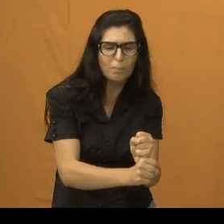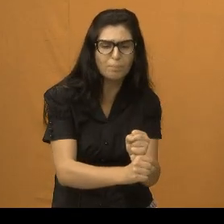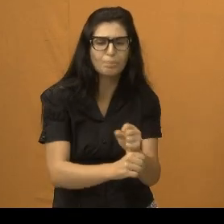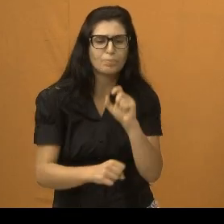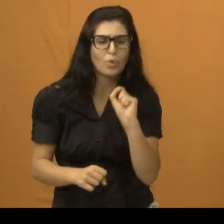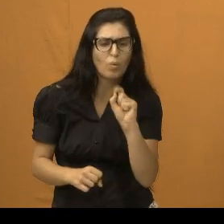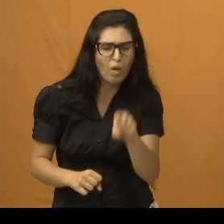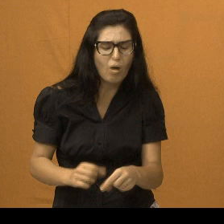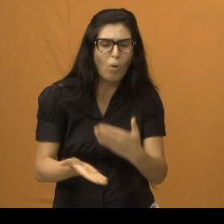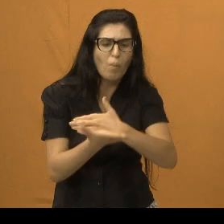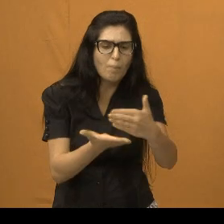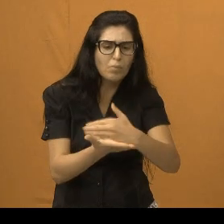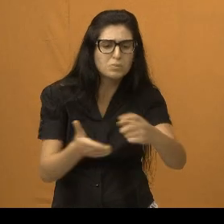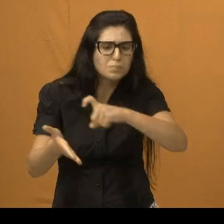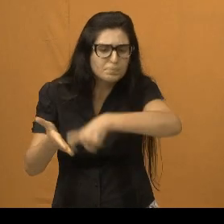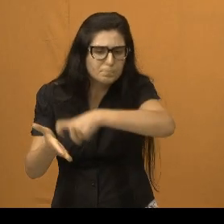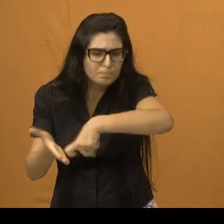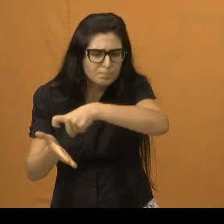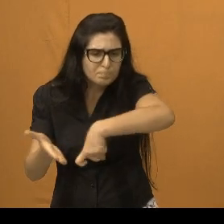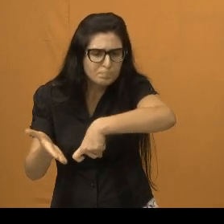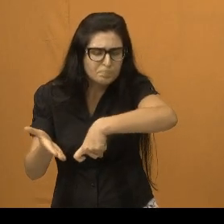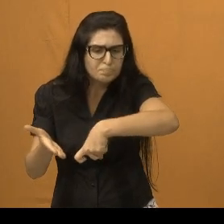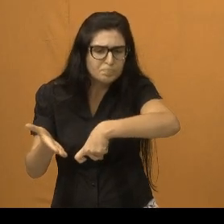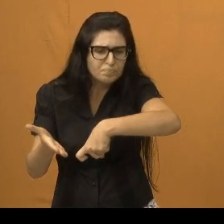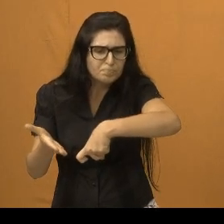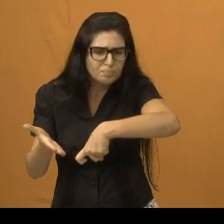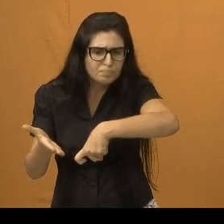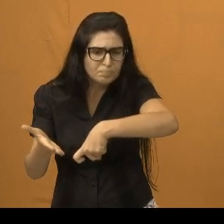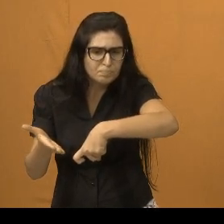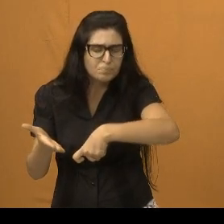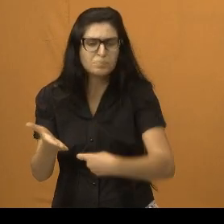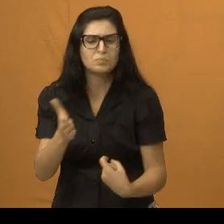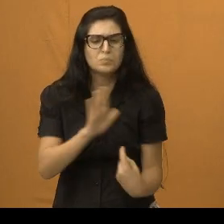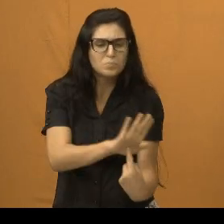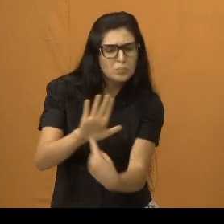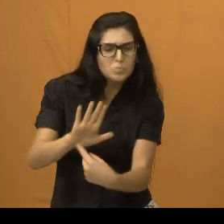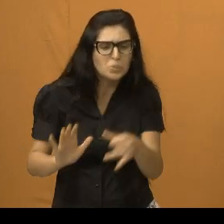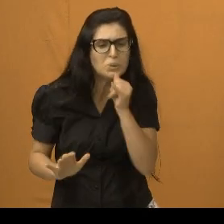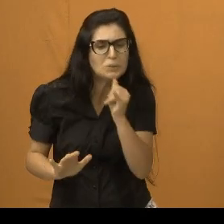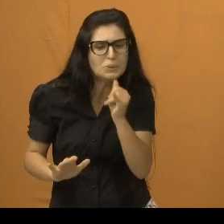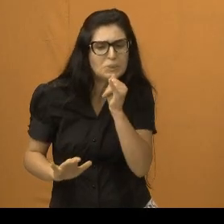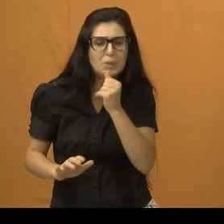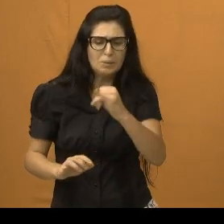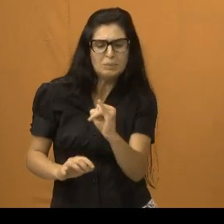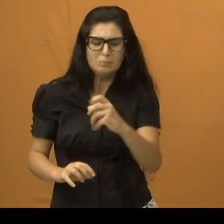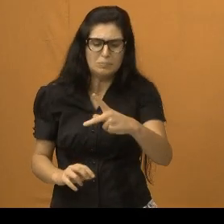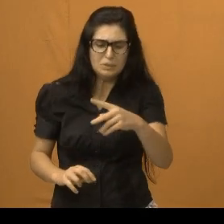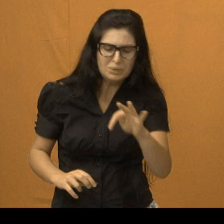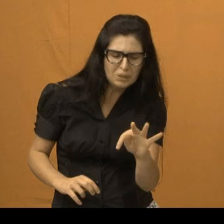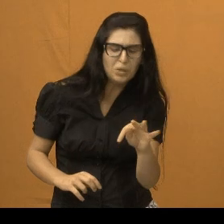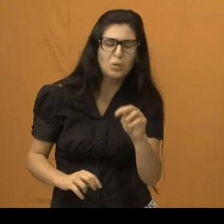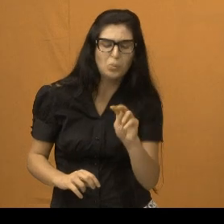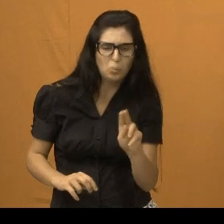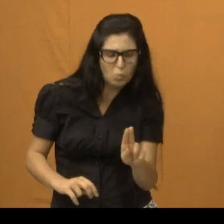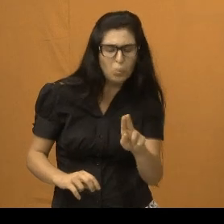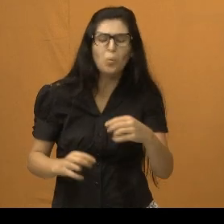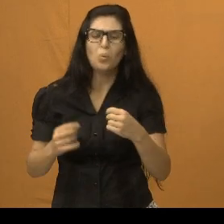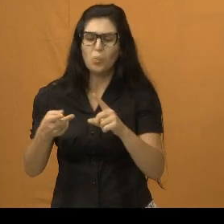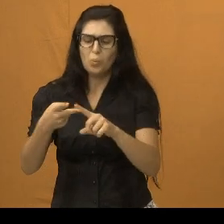que podemos começar pela receita tributária. Para alguns, eu posso citar alguns exemplos, que seria IPTU, ISS, entre outros,